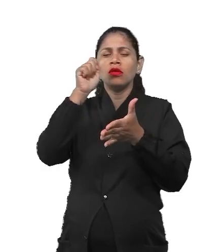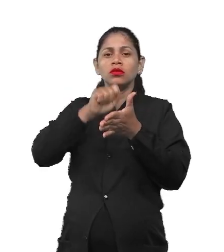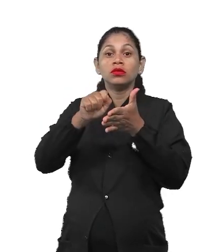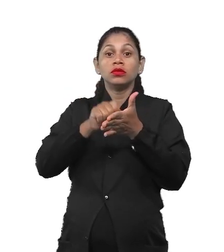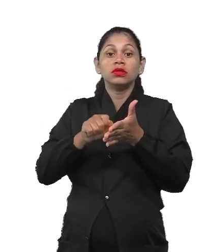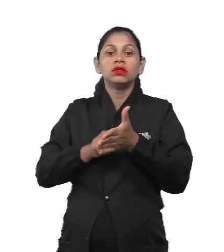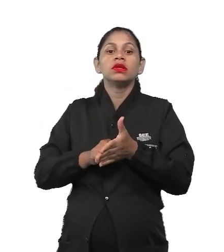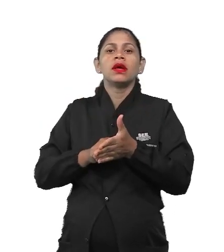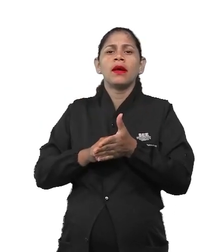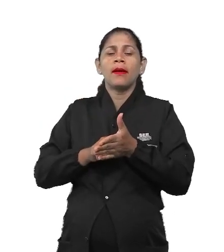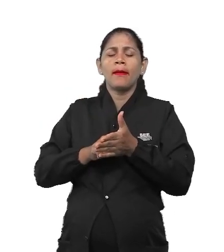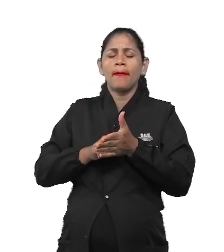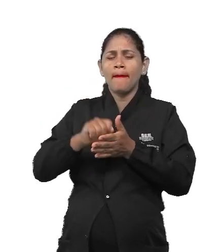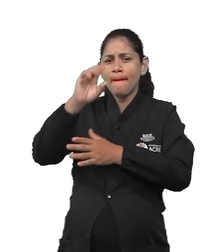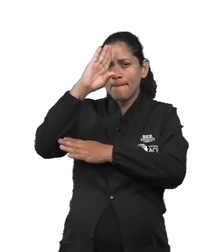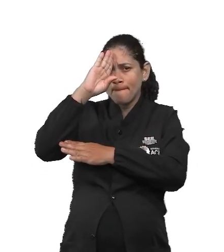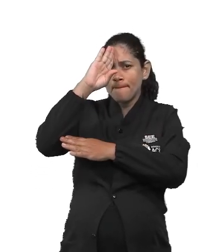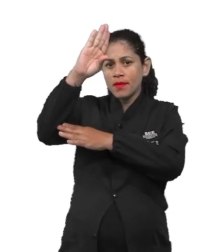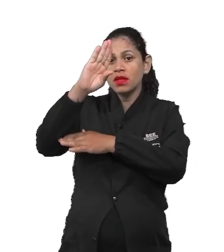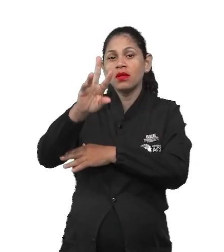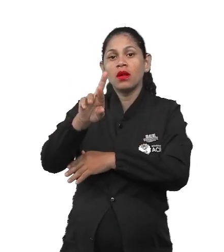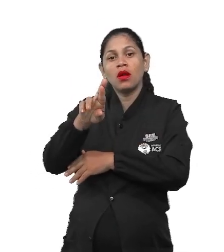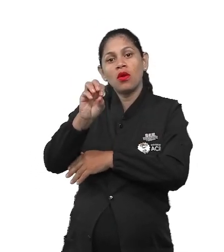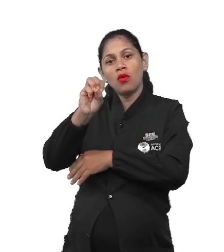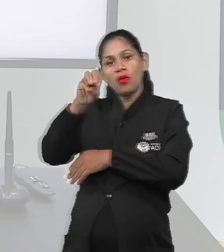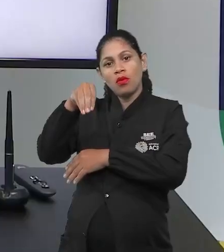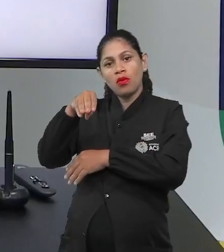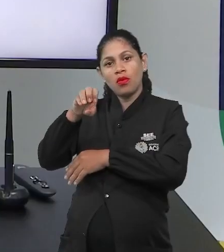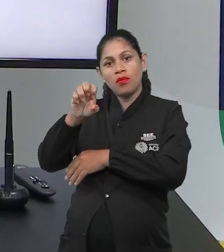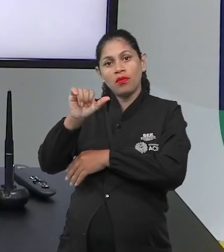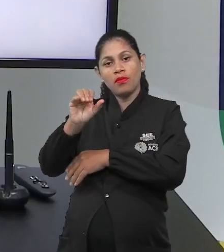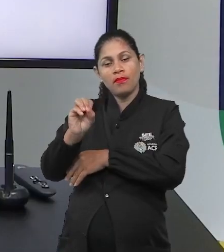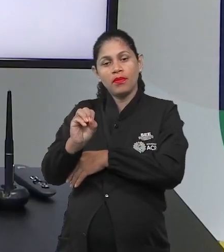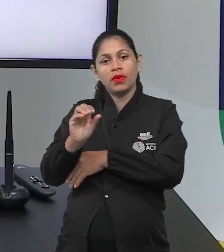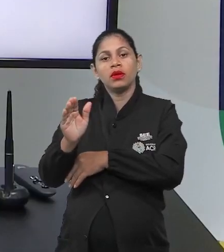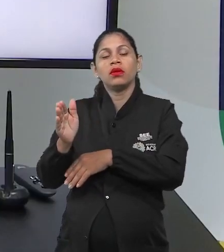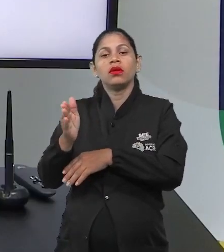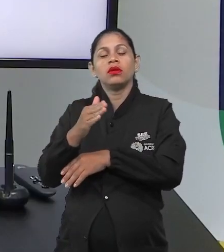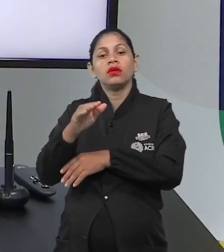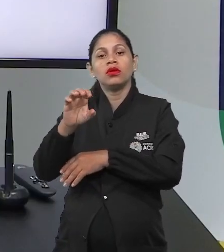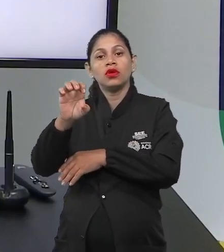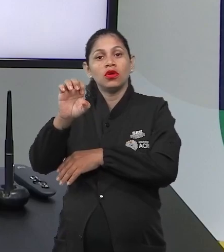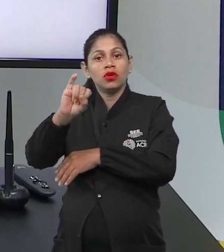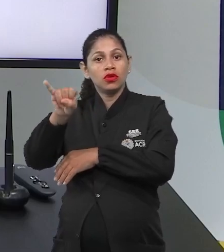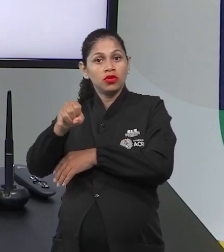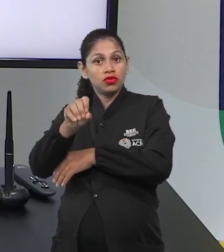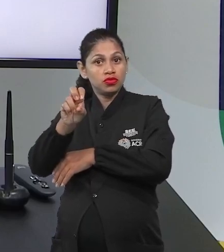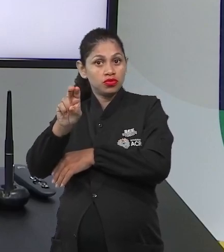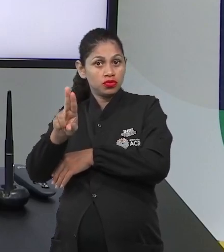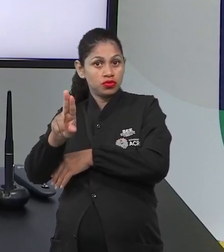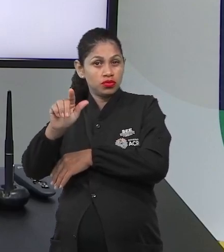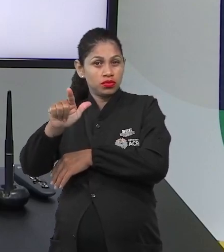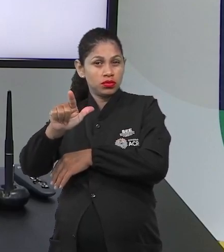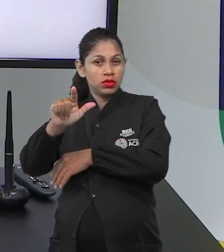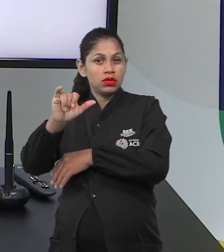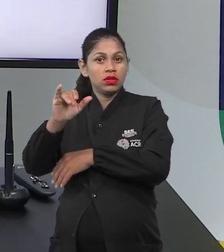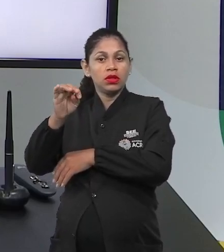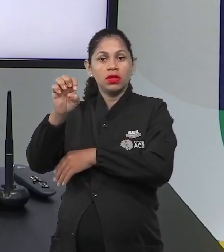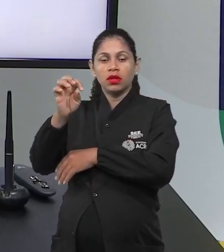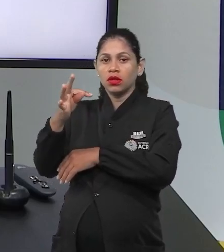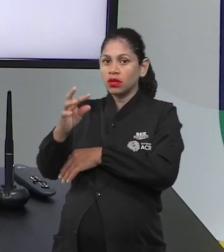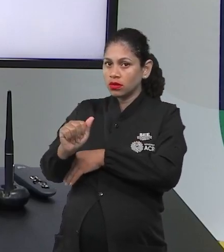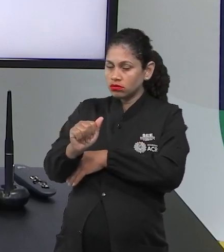foi Romeu e Julieta. Vocês podem ter visto já algum tipo de adaptação no cinema.